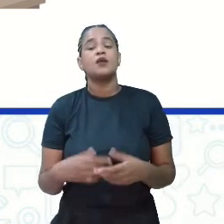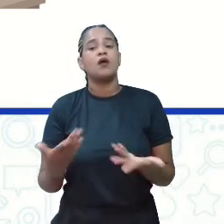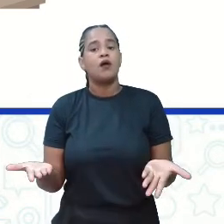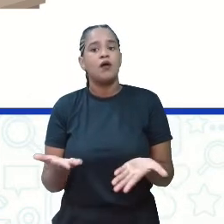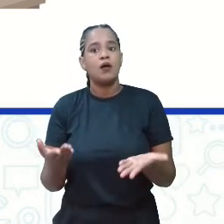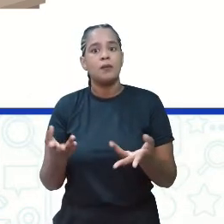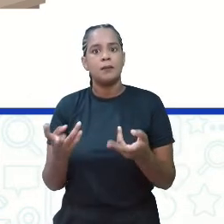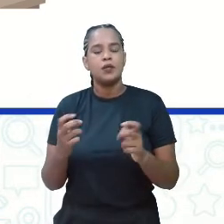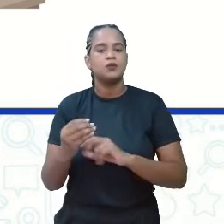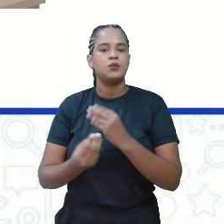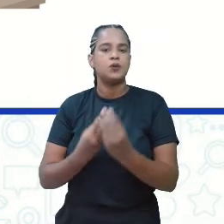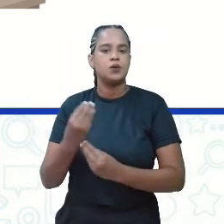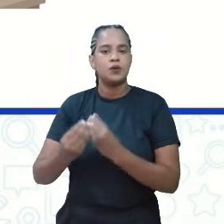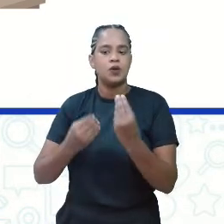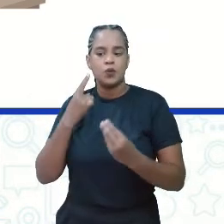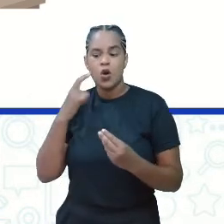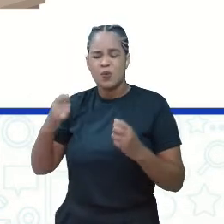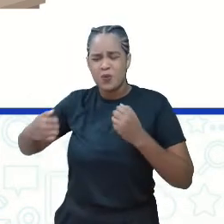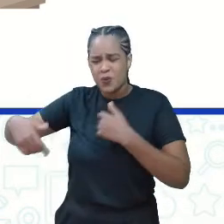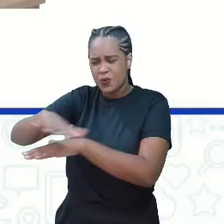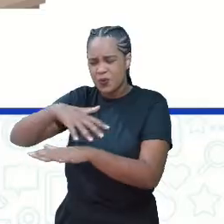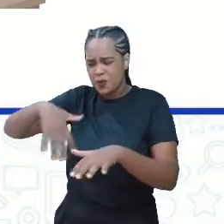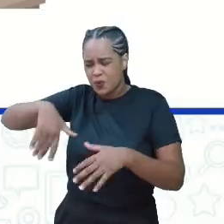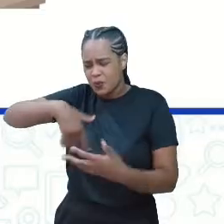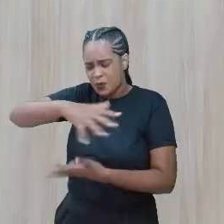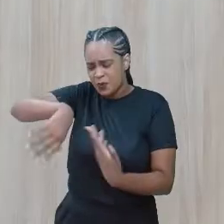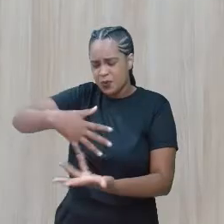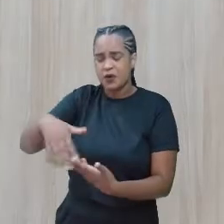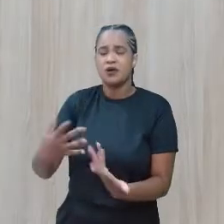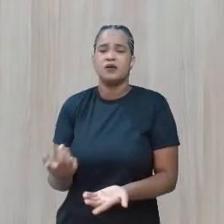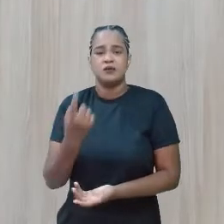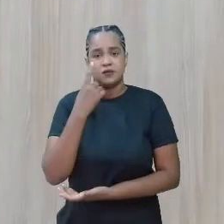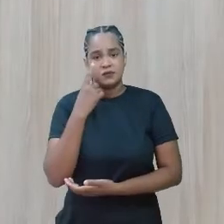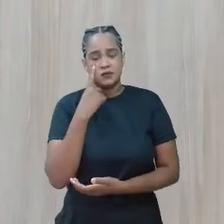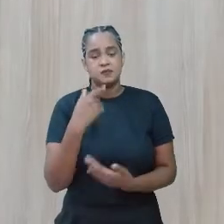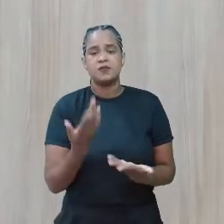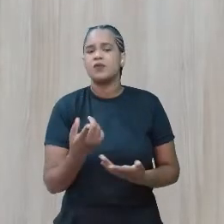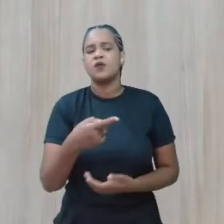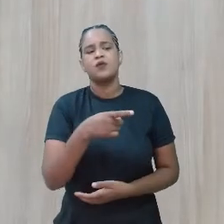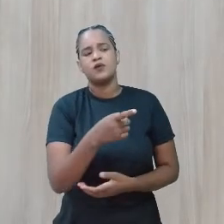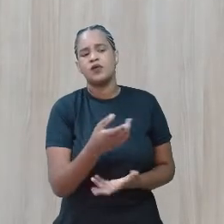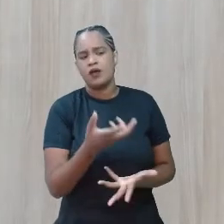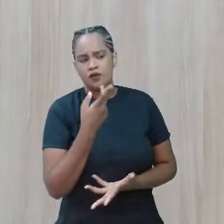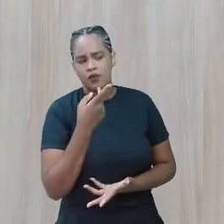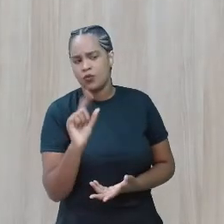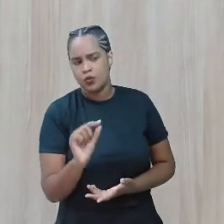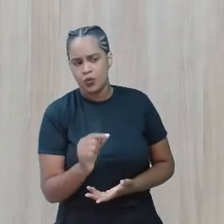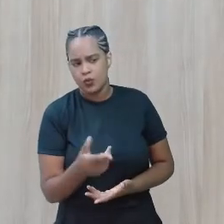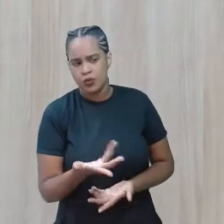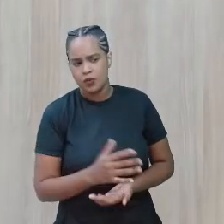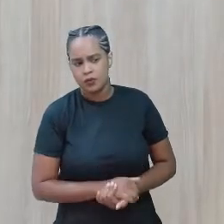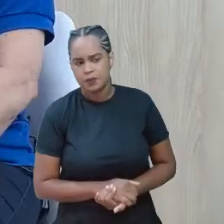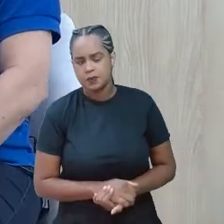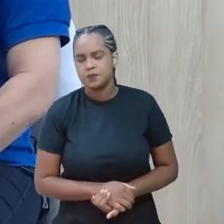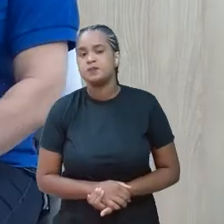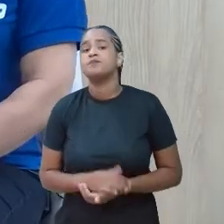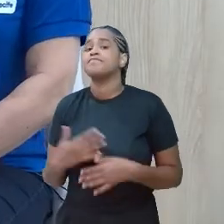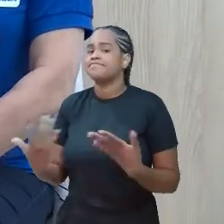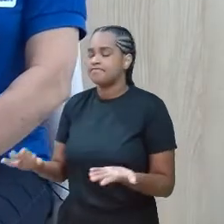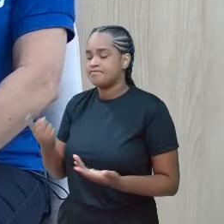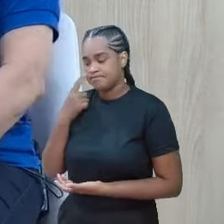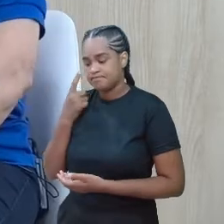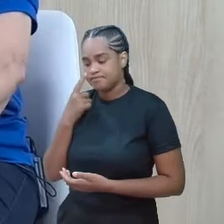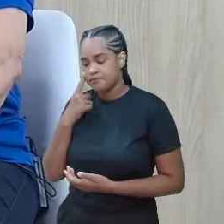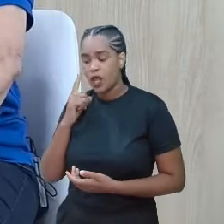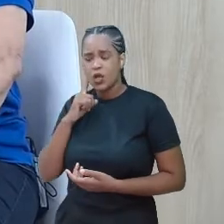sonora. E aí, o que é que você, professora Cláudia, tem a falar para a gente sobre esses efeitos da poluição sonora? Esses efeitos